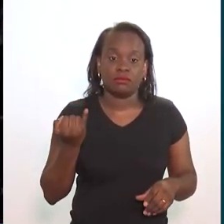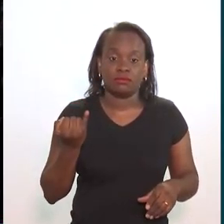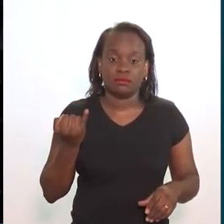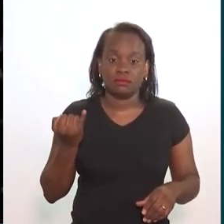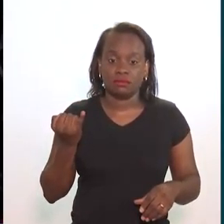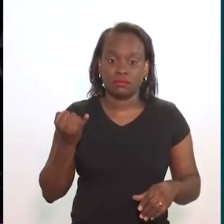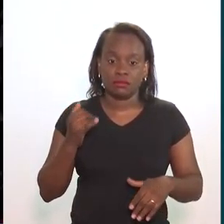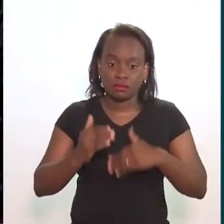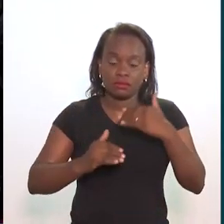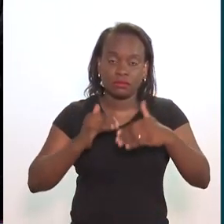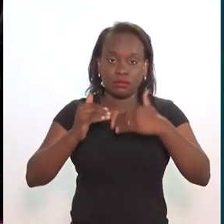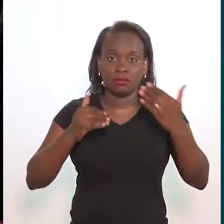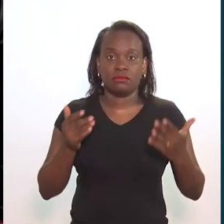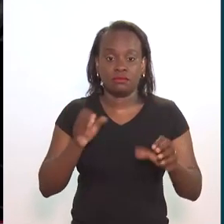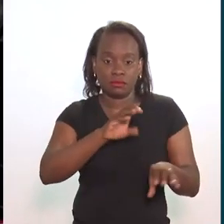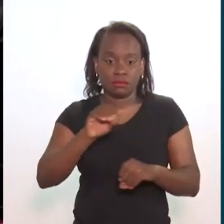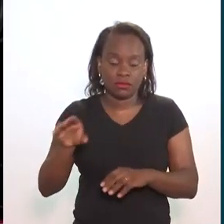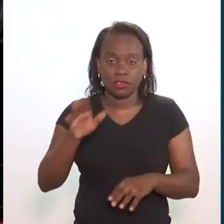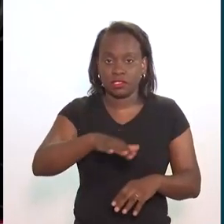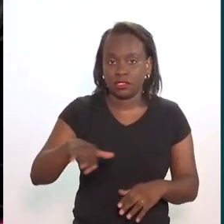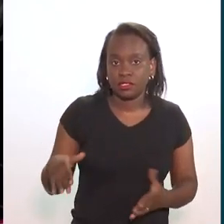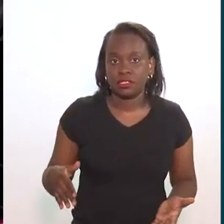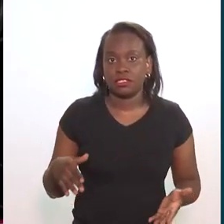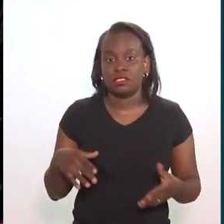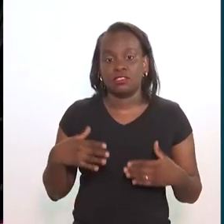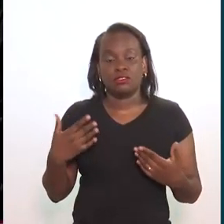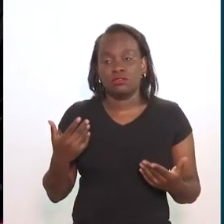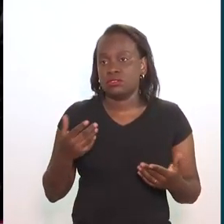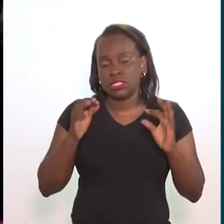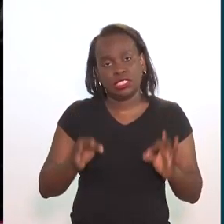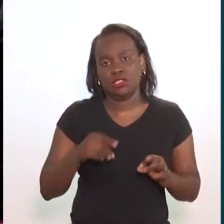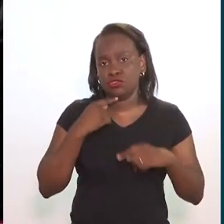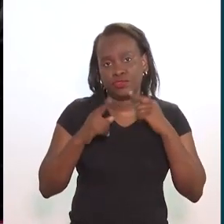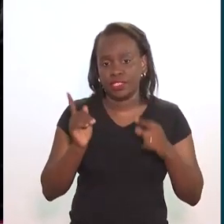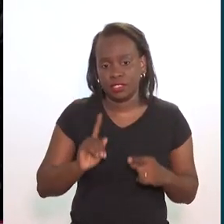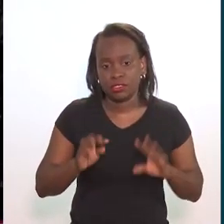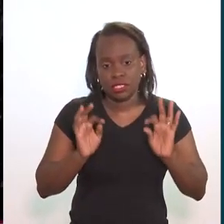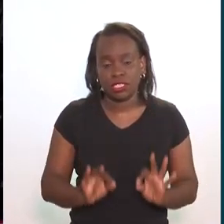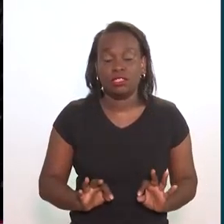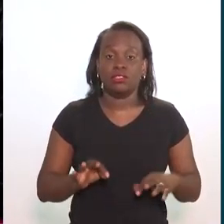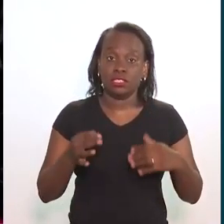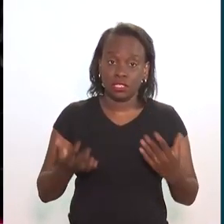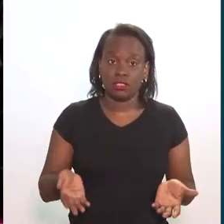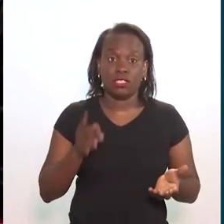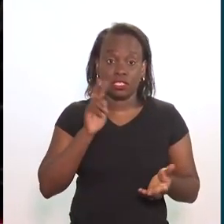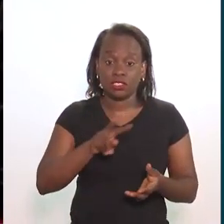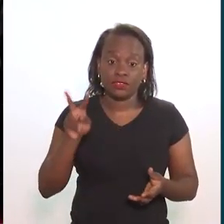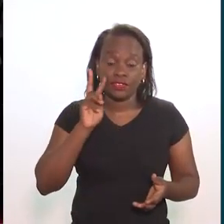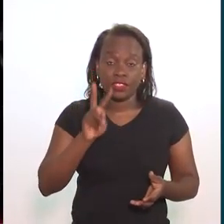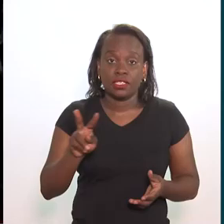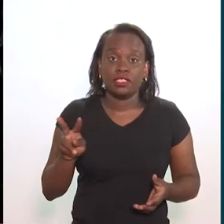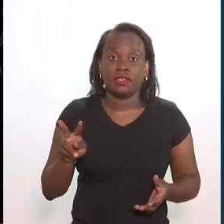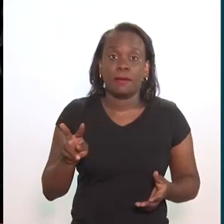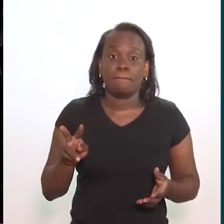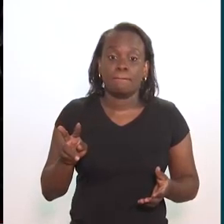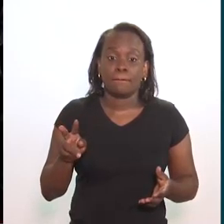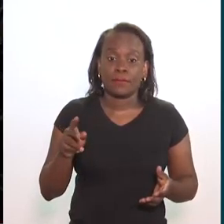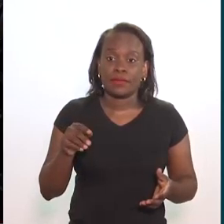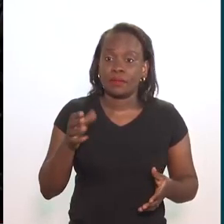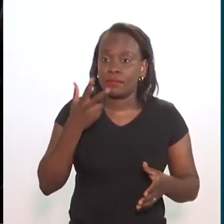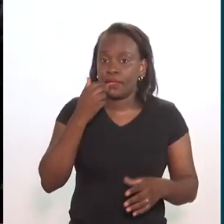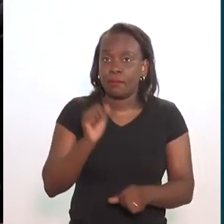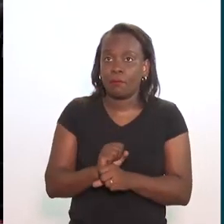importância para o processo educacional da criança. Isso eu não tenho dúvida. Isso aí a gente vê